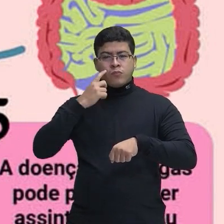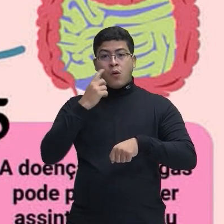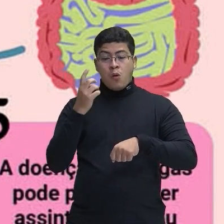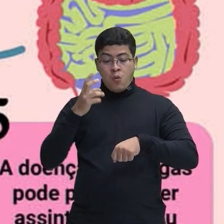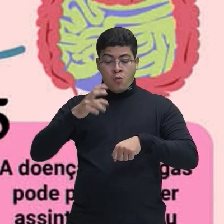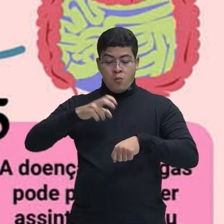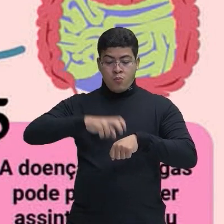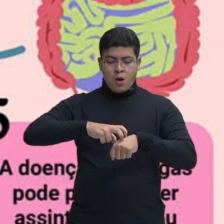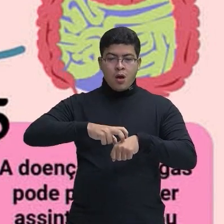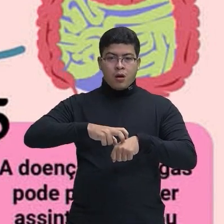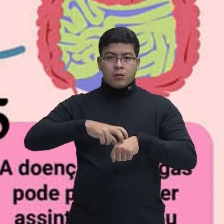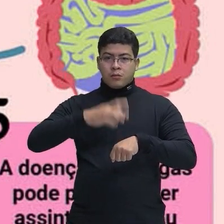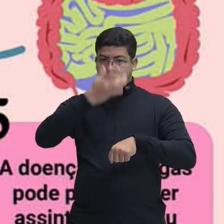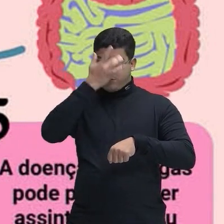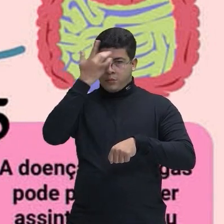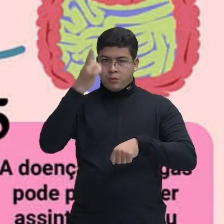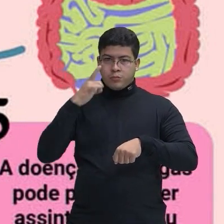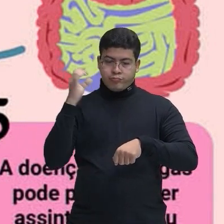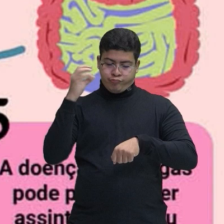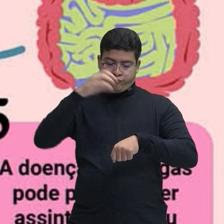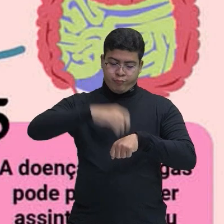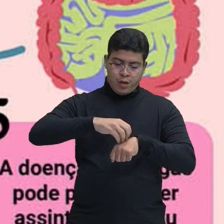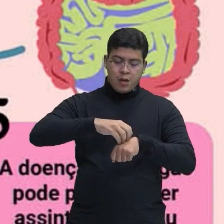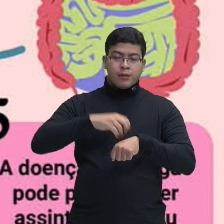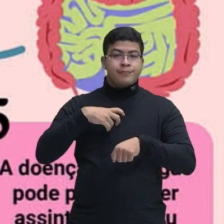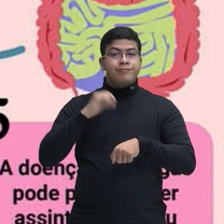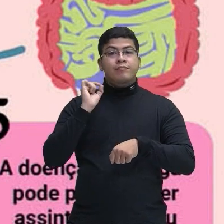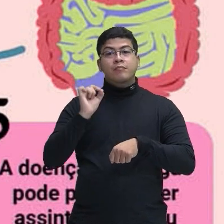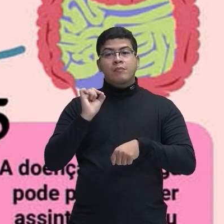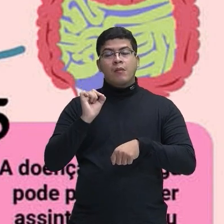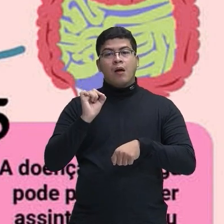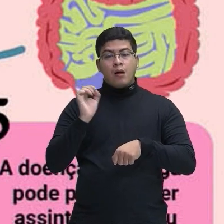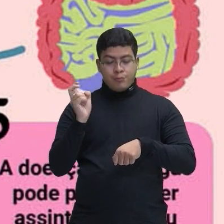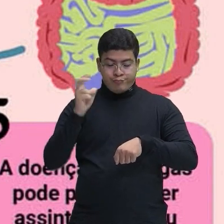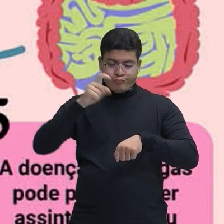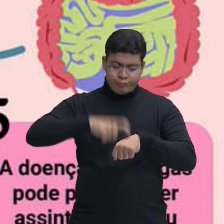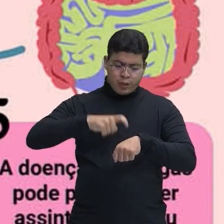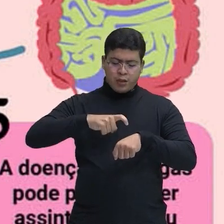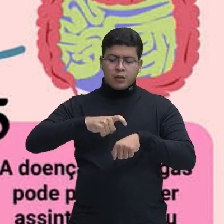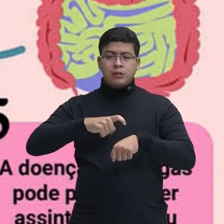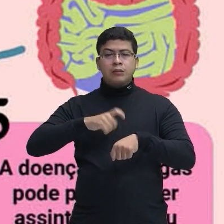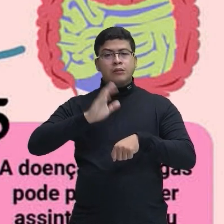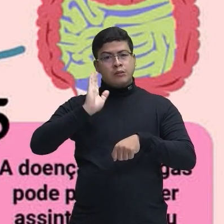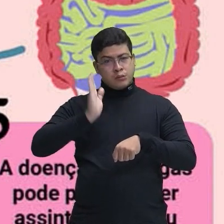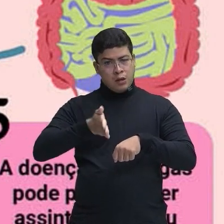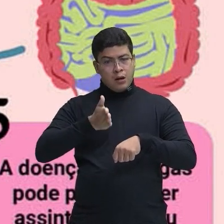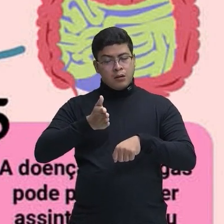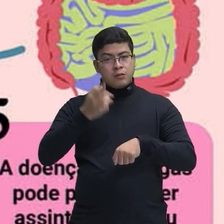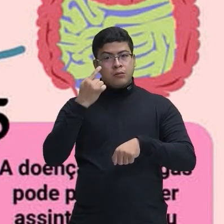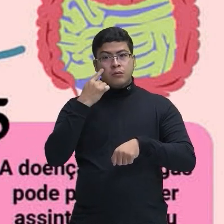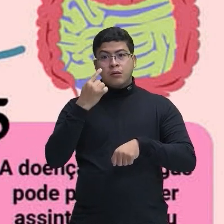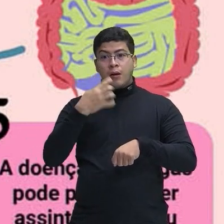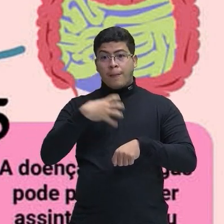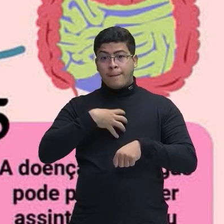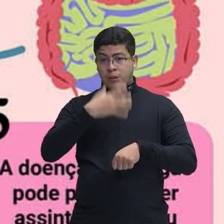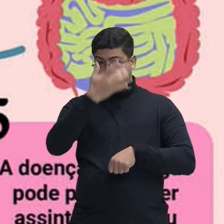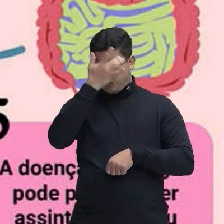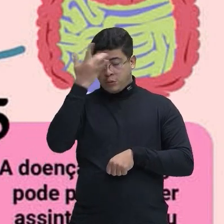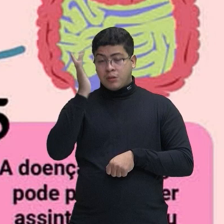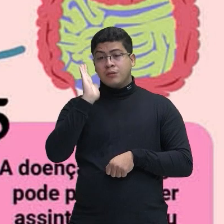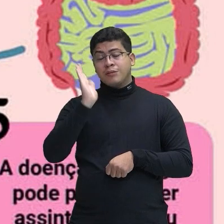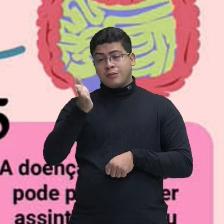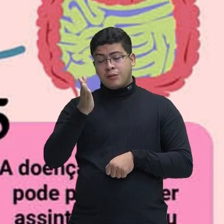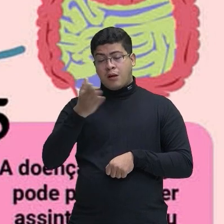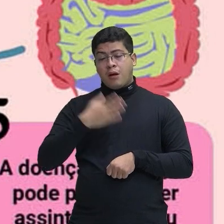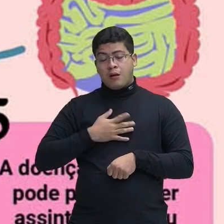pelo protozoário Trypanosoma cruzi. Né? Então, ele picou aqui a pessoa que já estava infectada. O que aconteceu? O